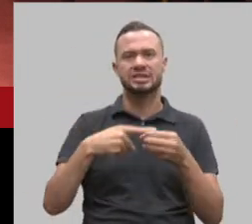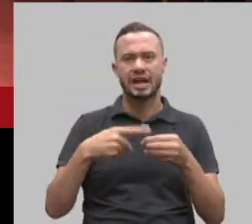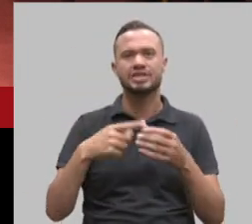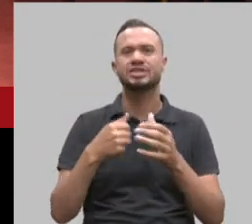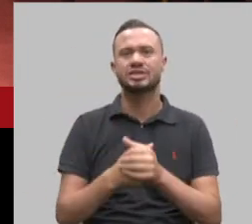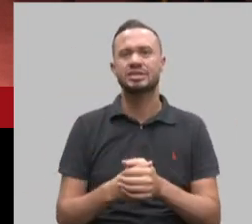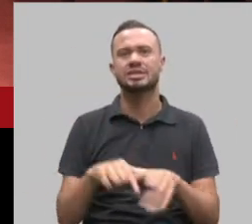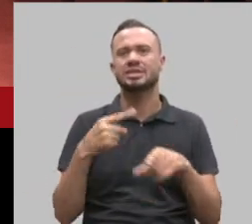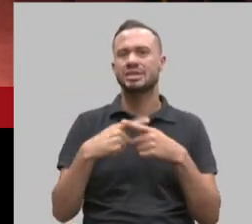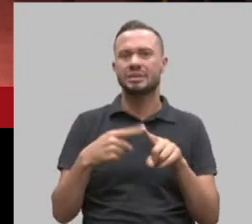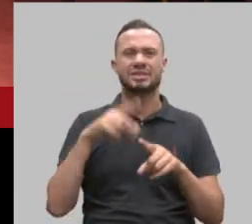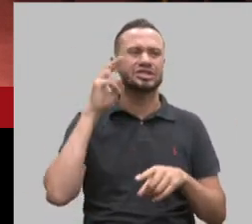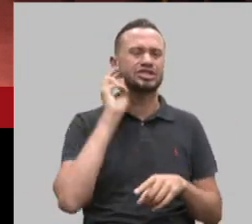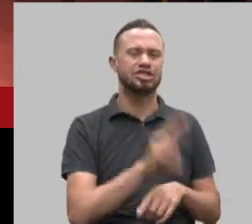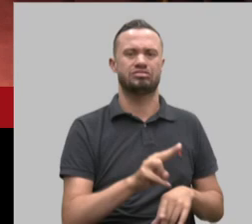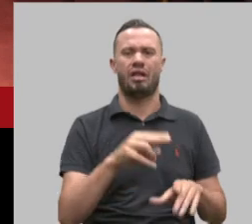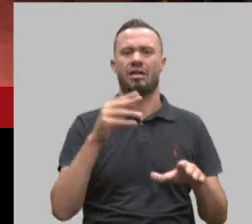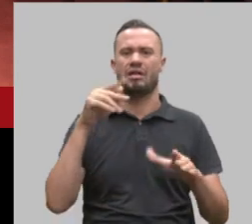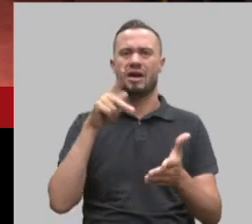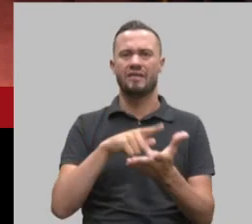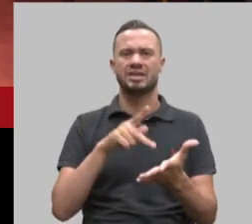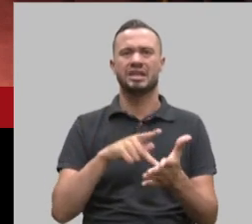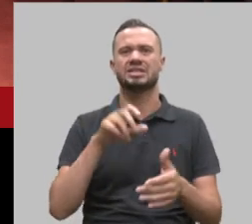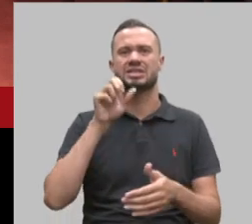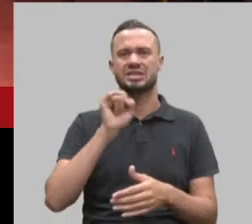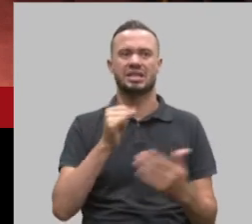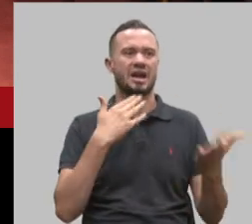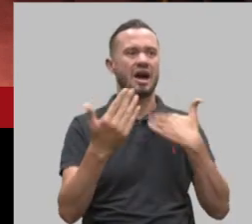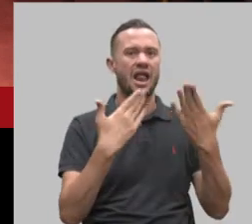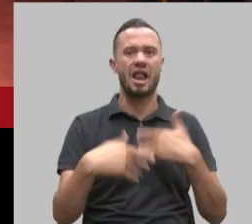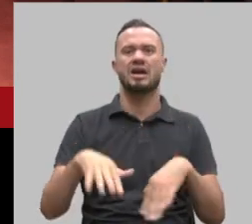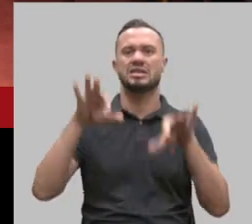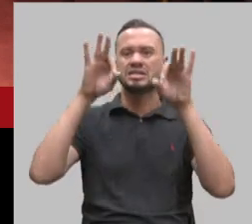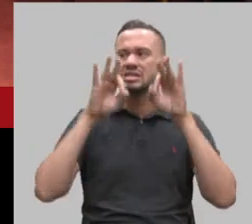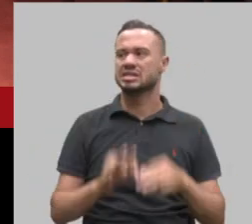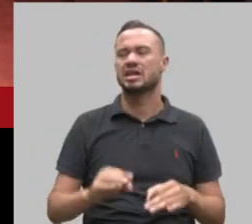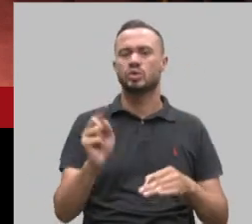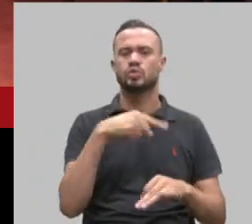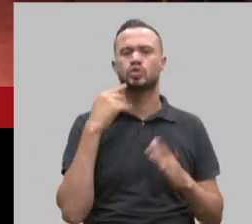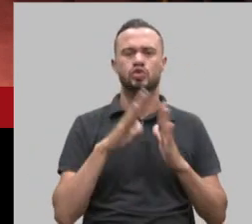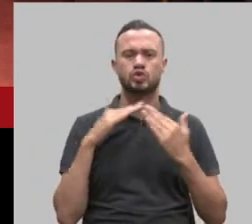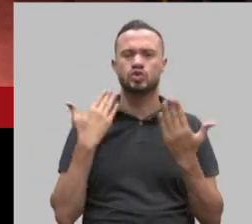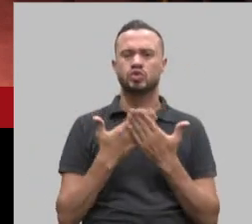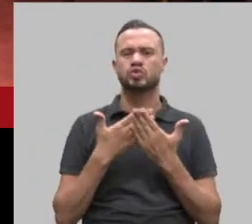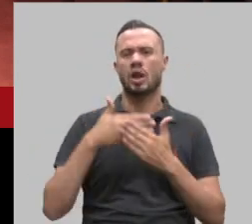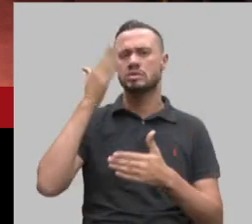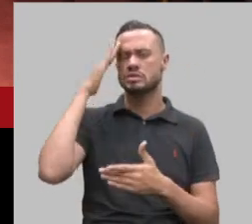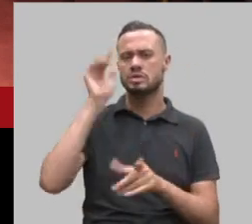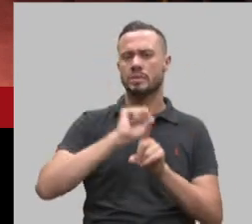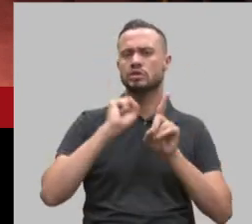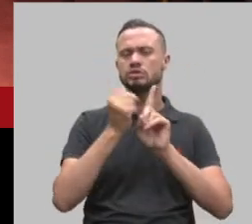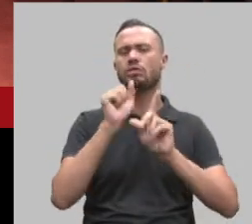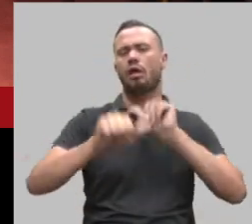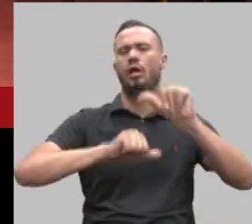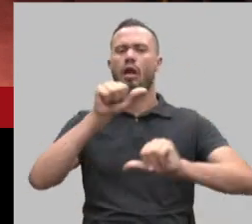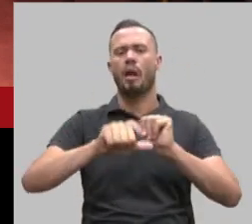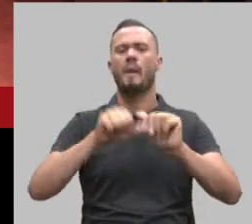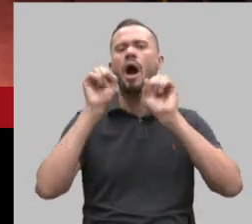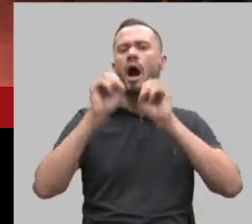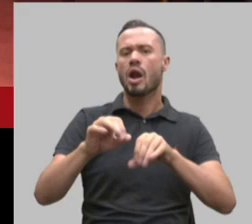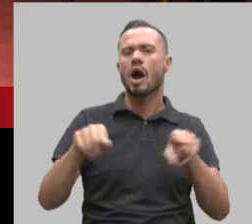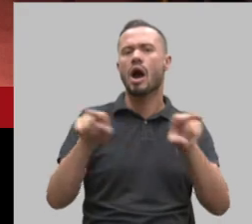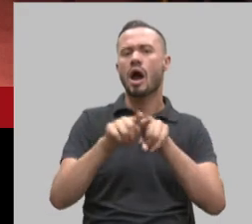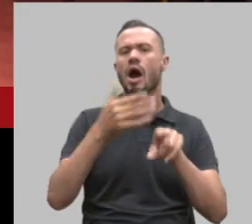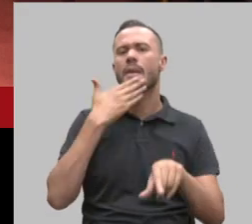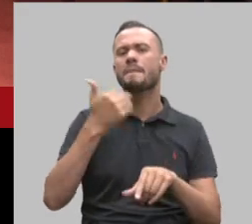negacionistas da realidade se isso fosse debatido de forma assídua em nossas escolas nós sabemos que a sociedade mudaria a educação e a vida seria muito